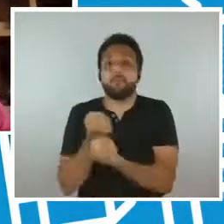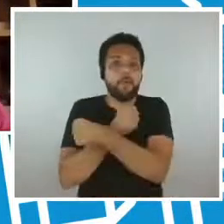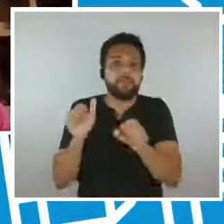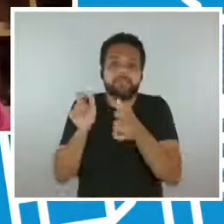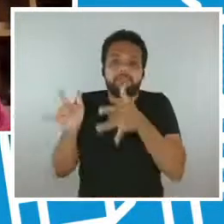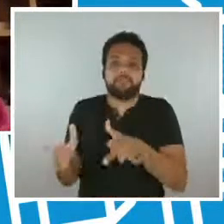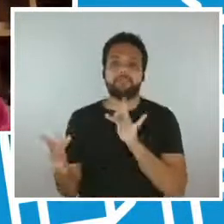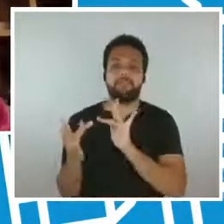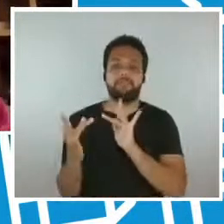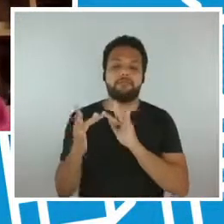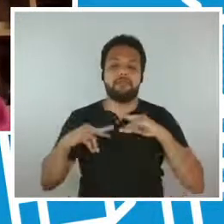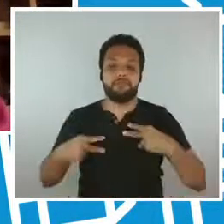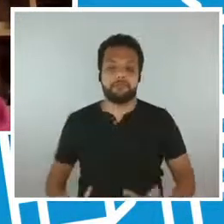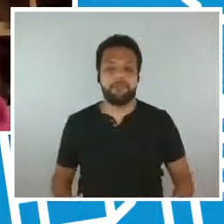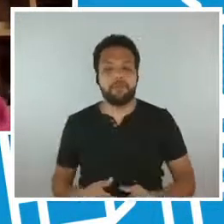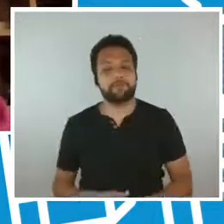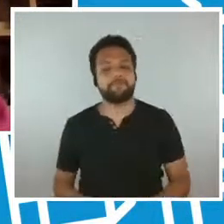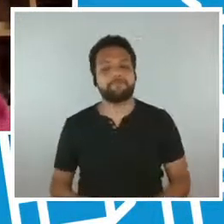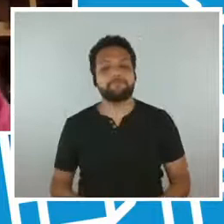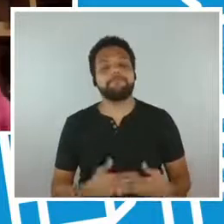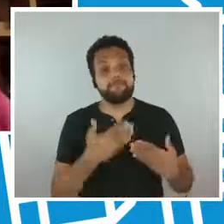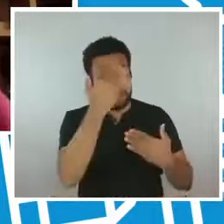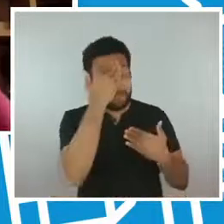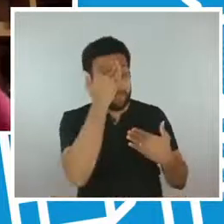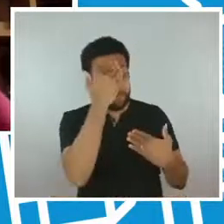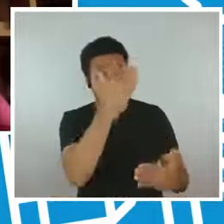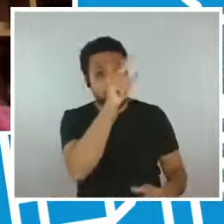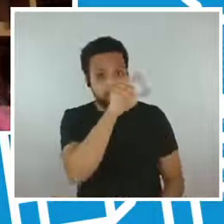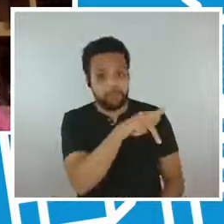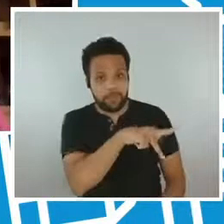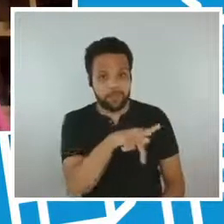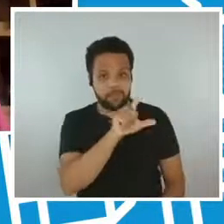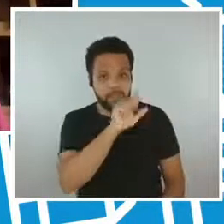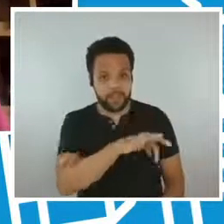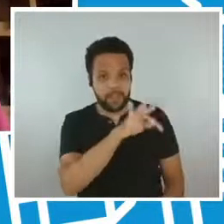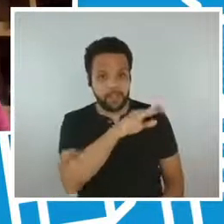Muito obrigado, professor Lente. Professora Kátia?